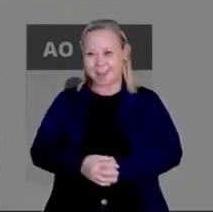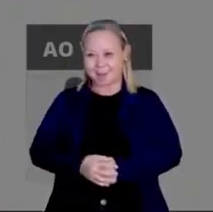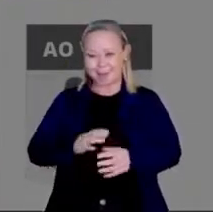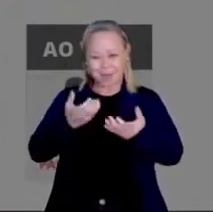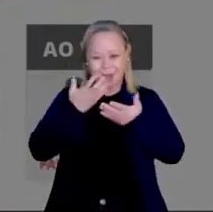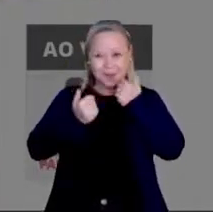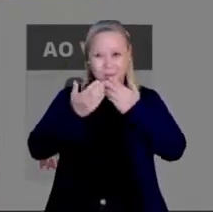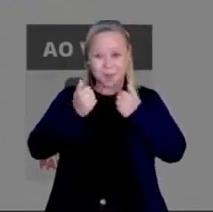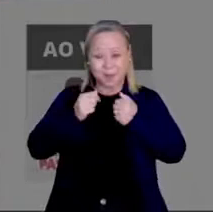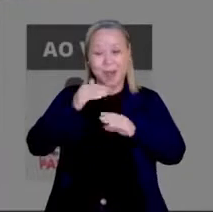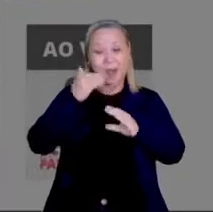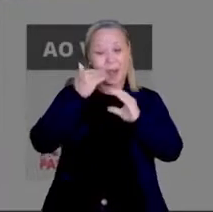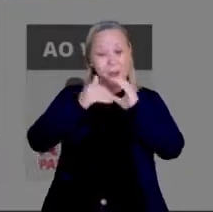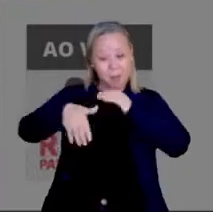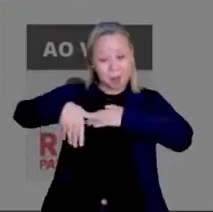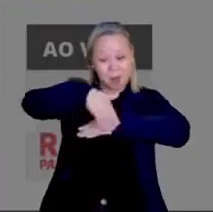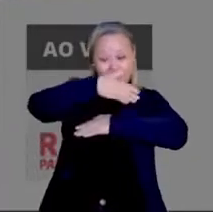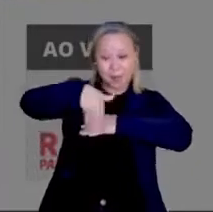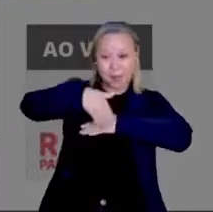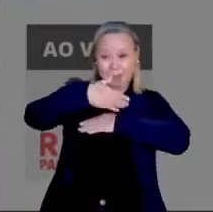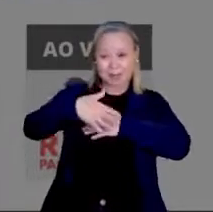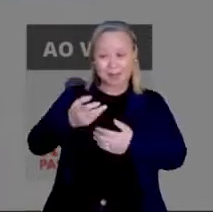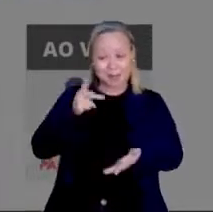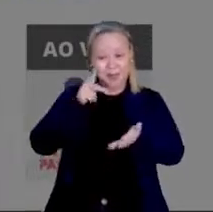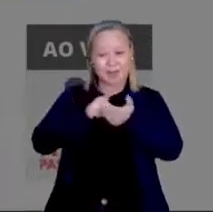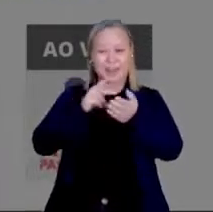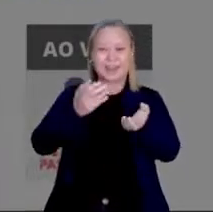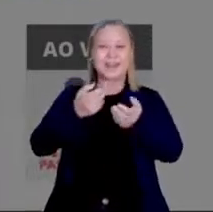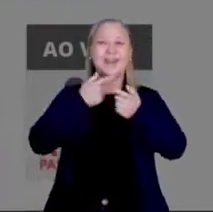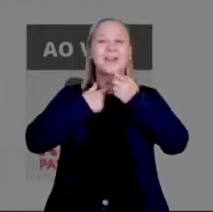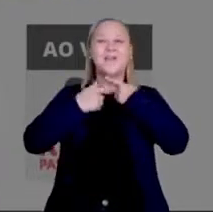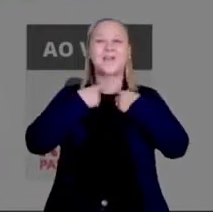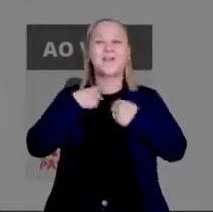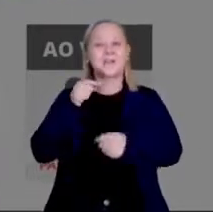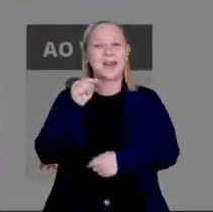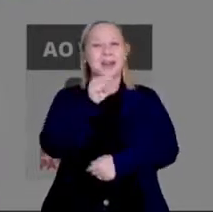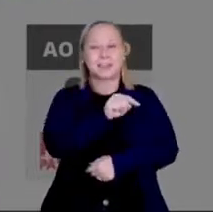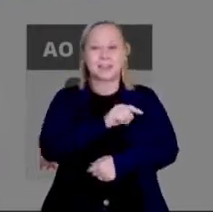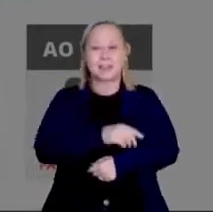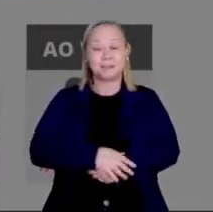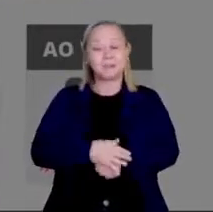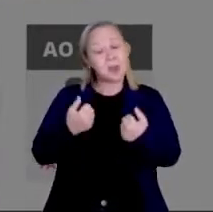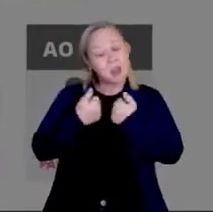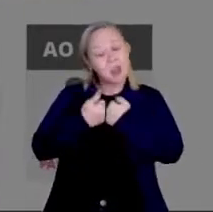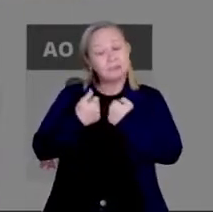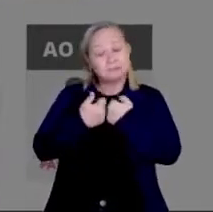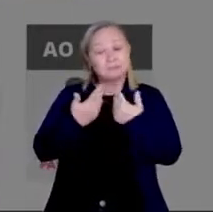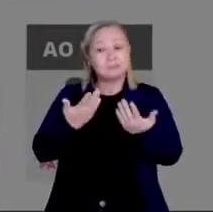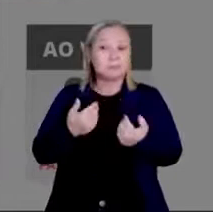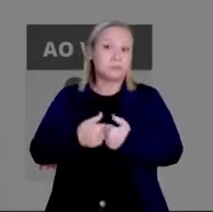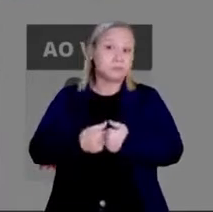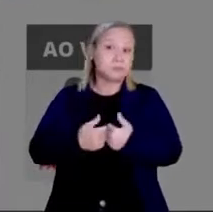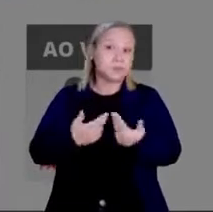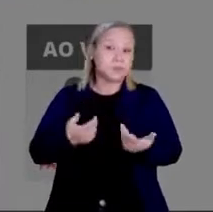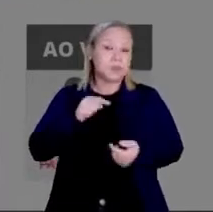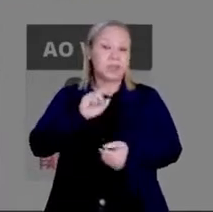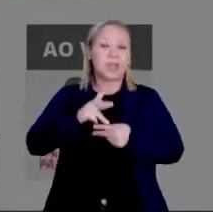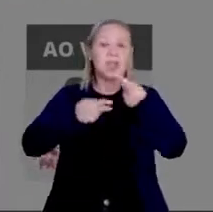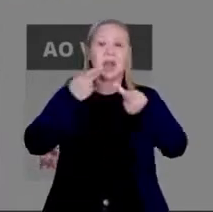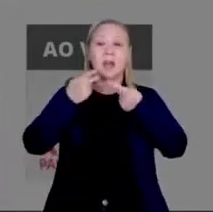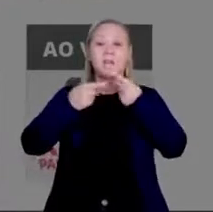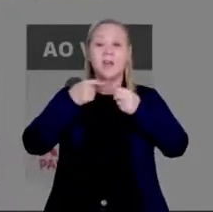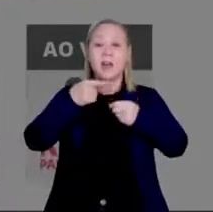Tá? Muito então, bem. Então eu queria, ô Mário, você e o Juarez, eu queria agradecer de coração a